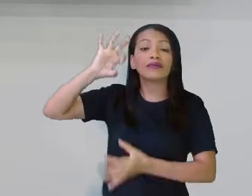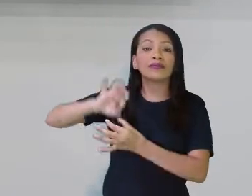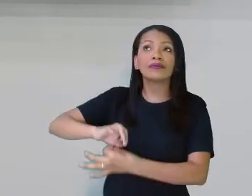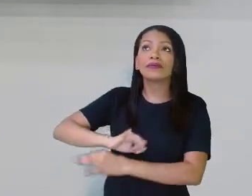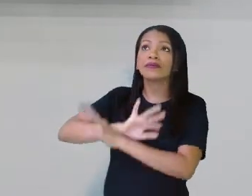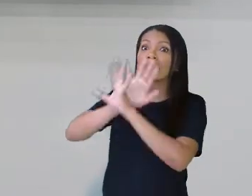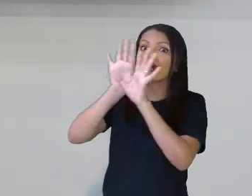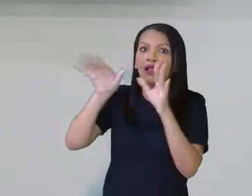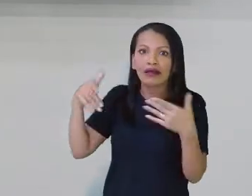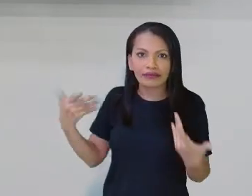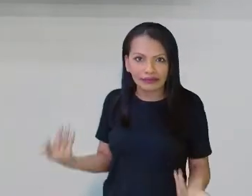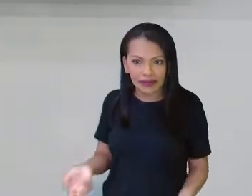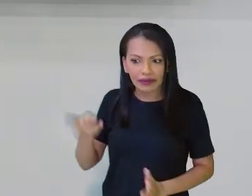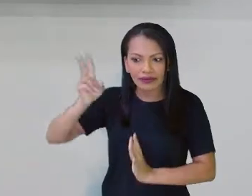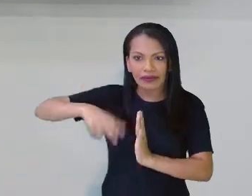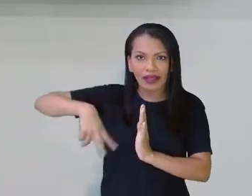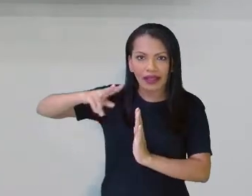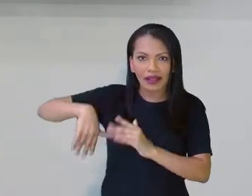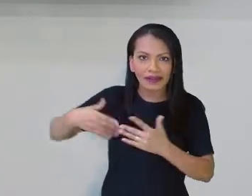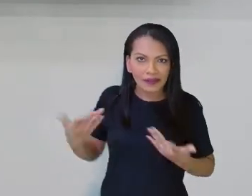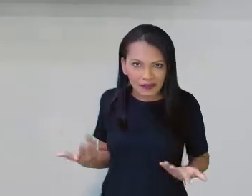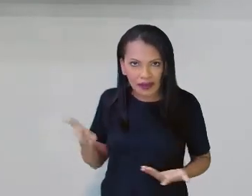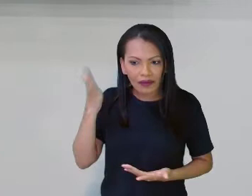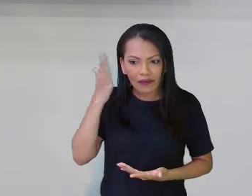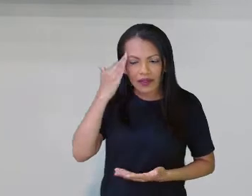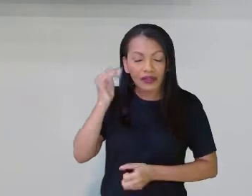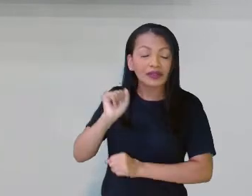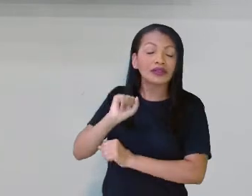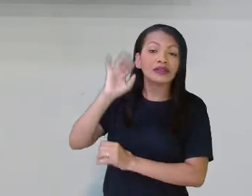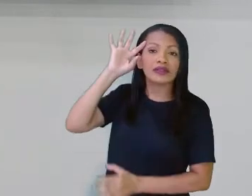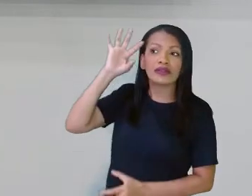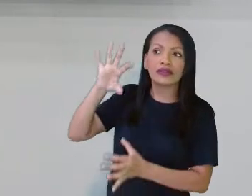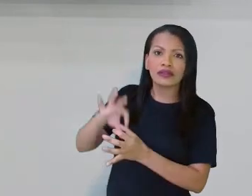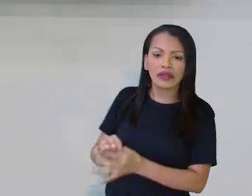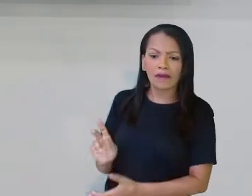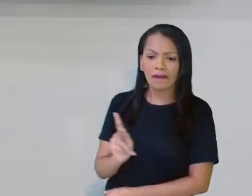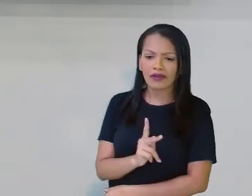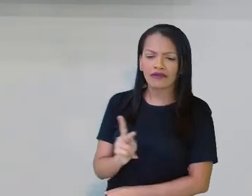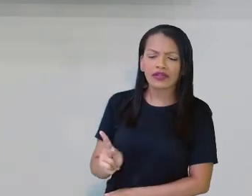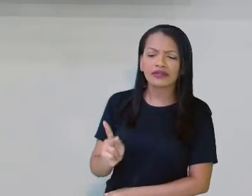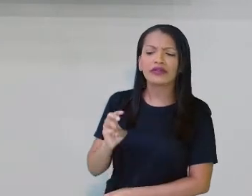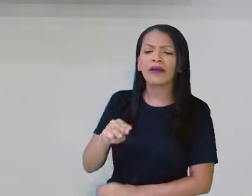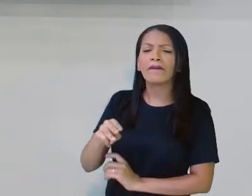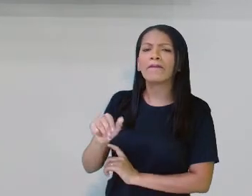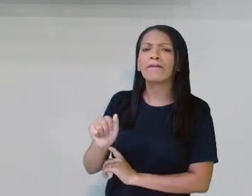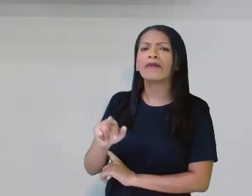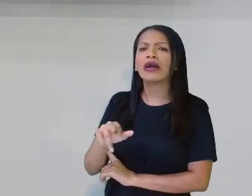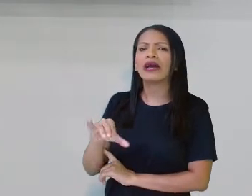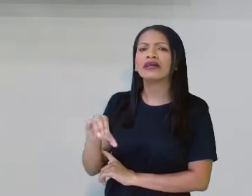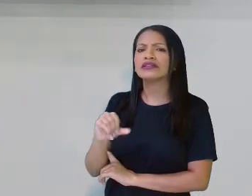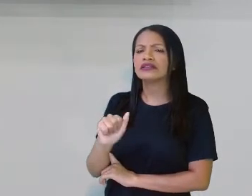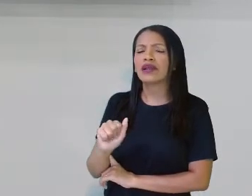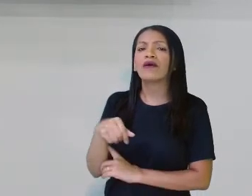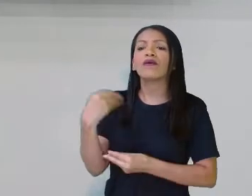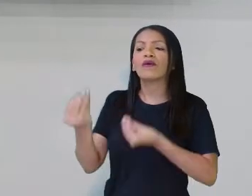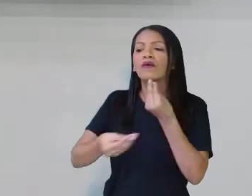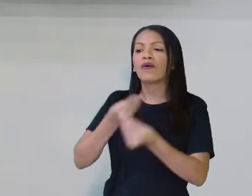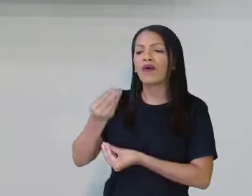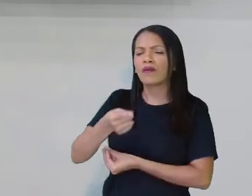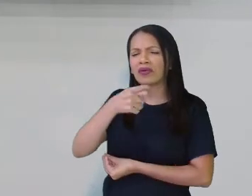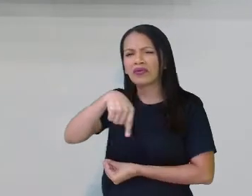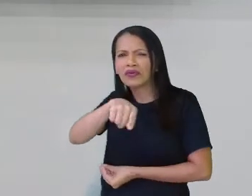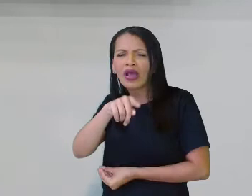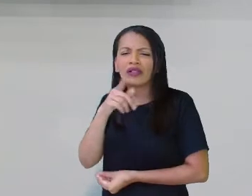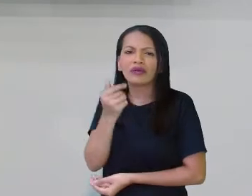está lendo, se ele vai compreender isso aí. Professora Márcia, como é que está aí no chat? Estão entendendo?